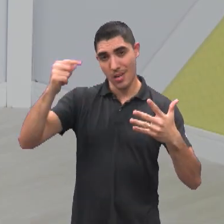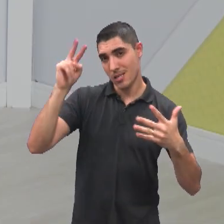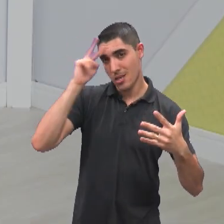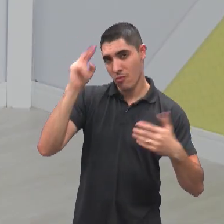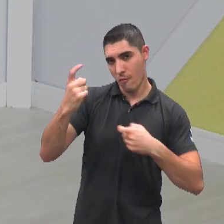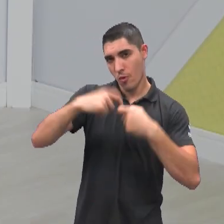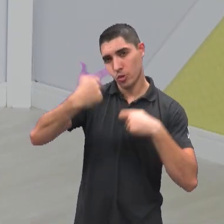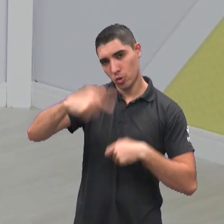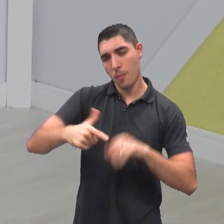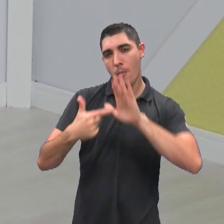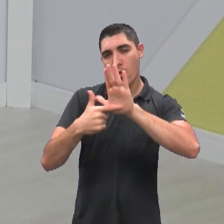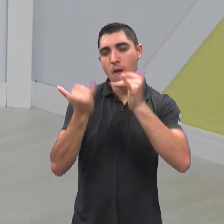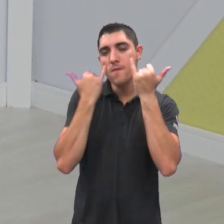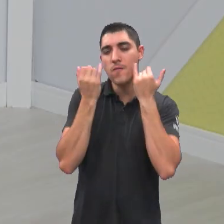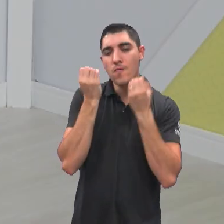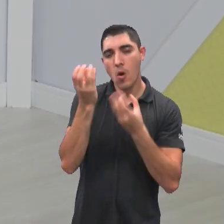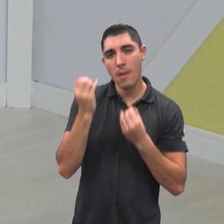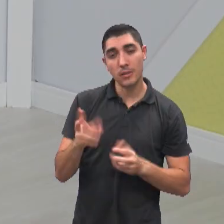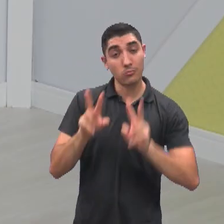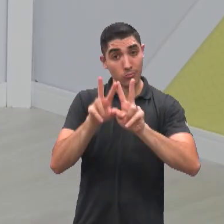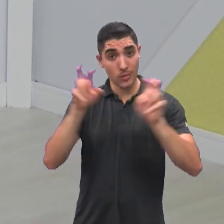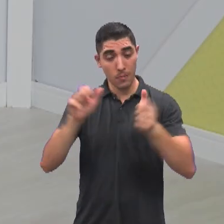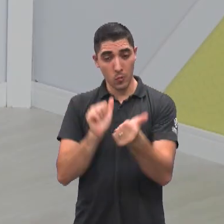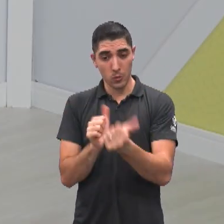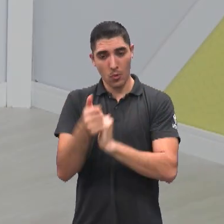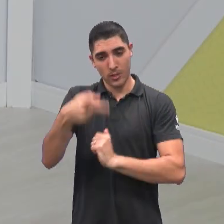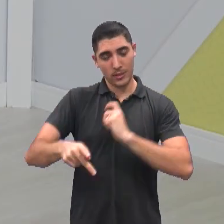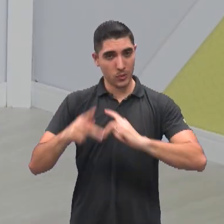bem informado sobre os assuntos dos esportes da nossa